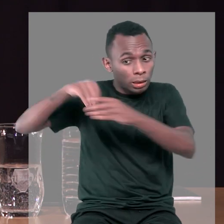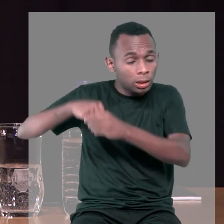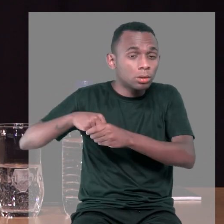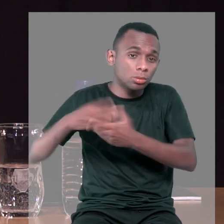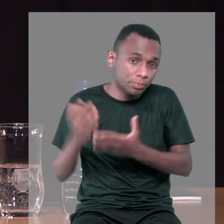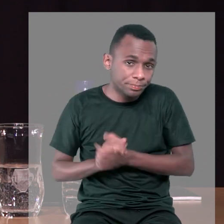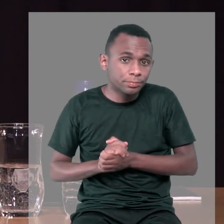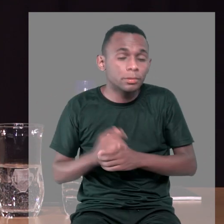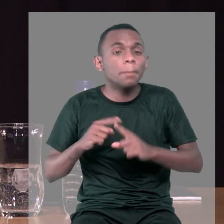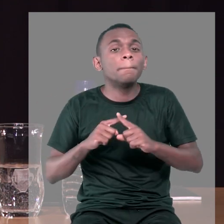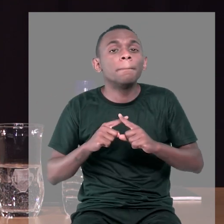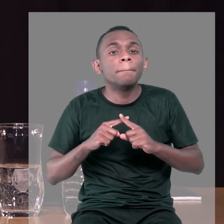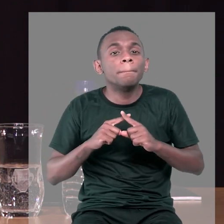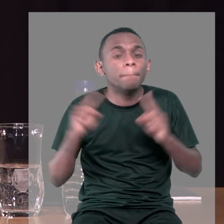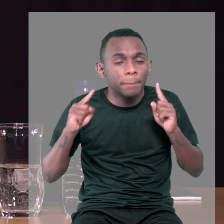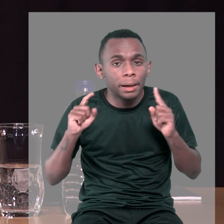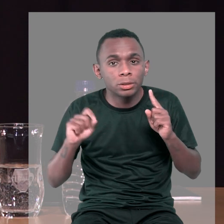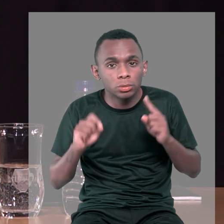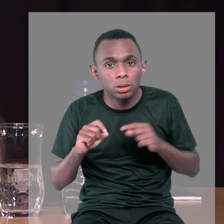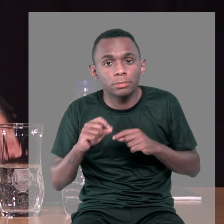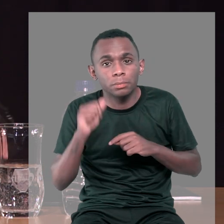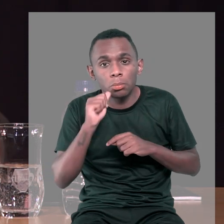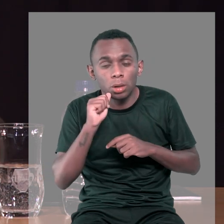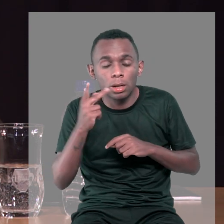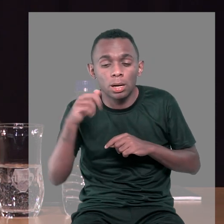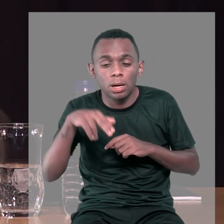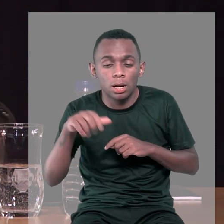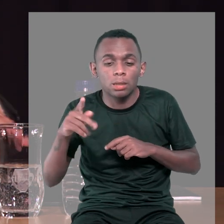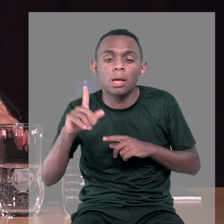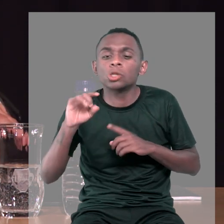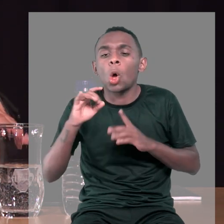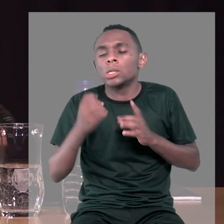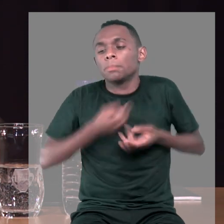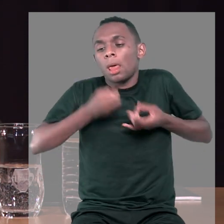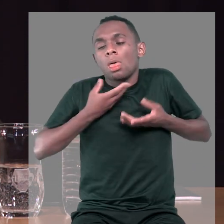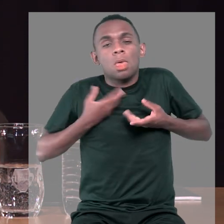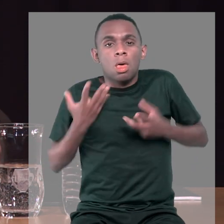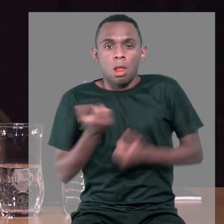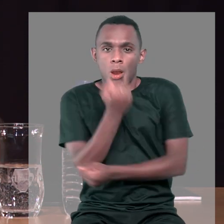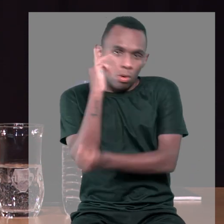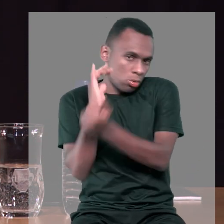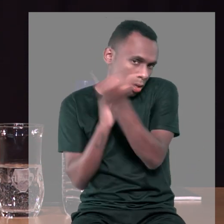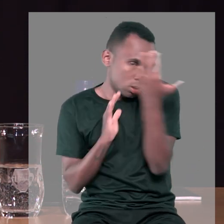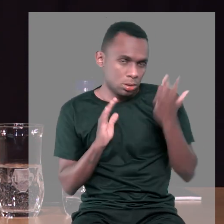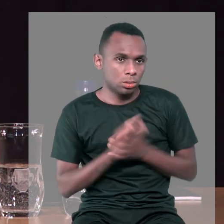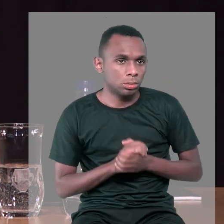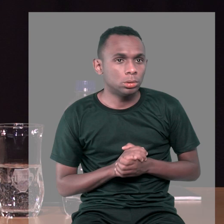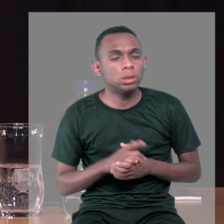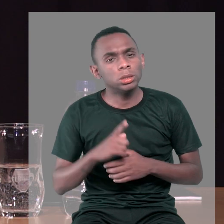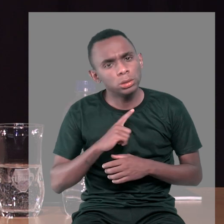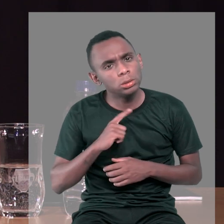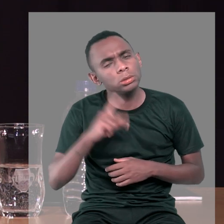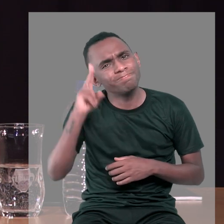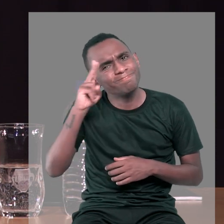E isso, para Arendt, está ligado, essa má memória, esse esquecimento do Eichmann, para ela está ligado à ausência